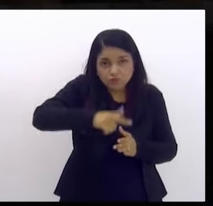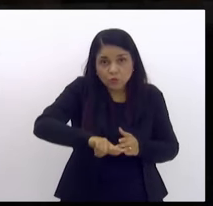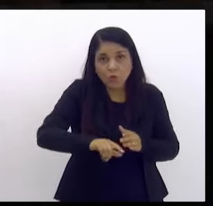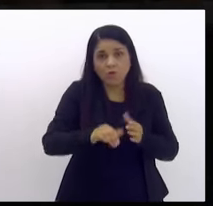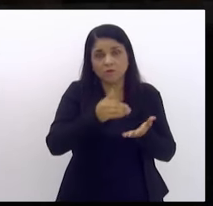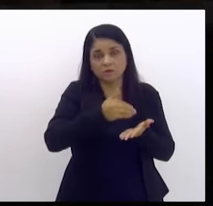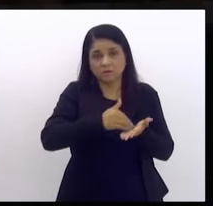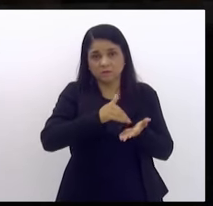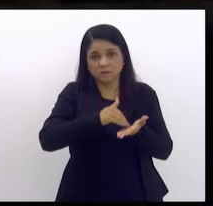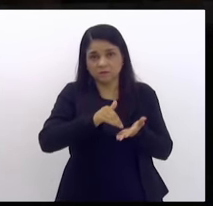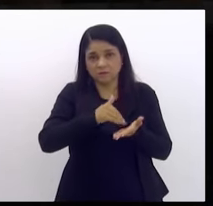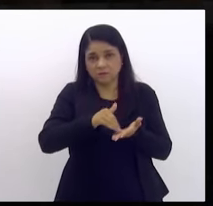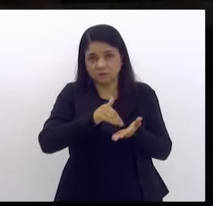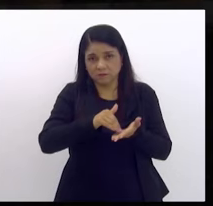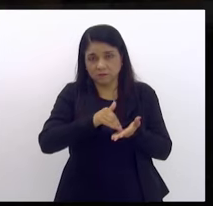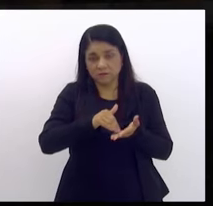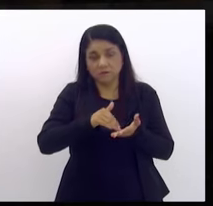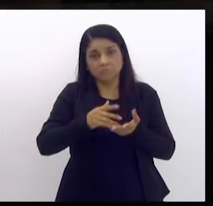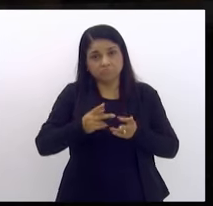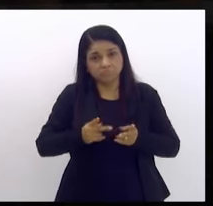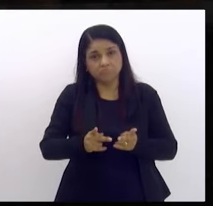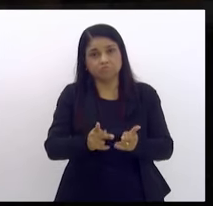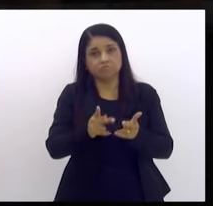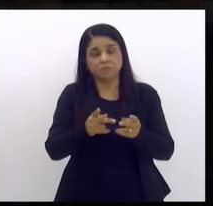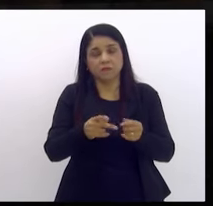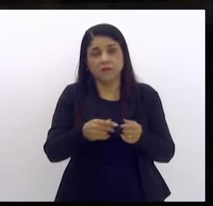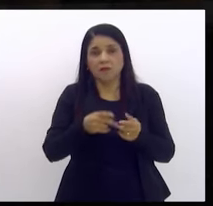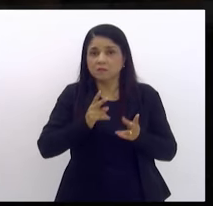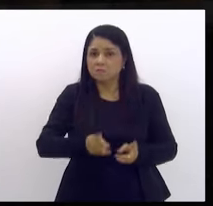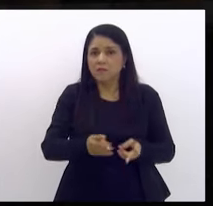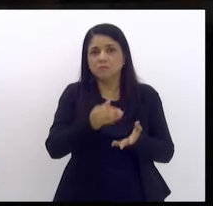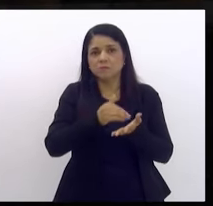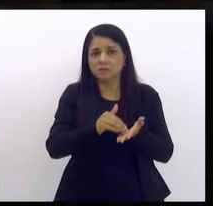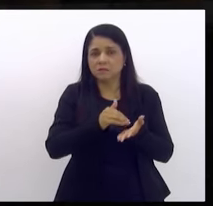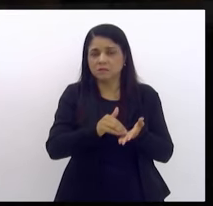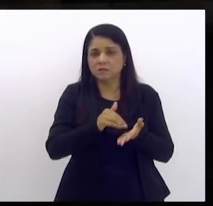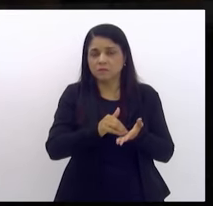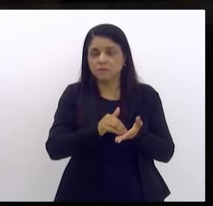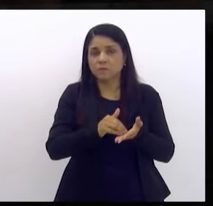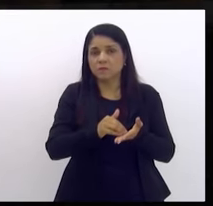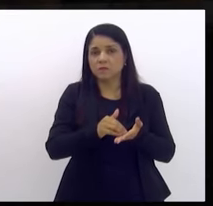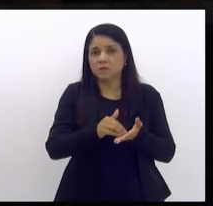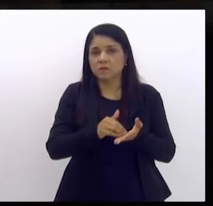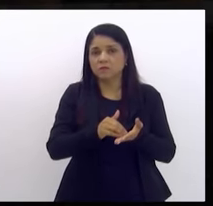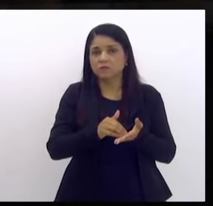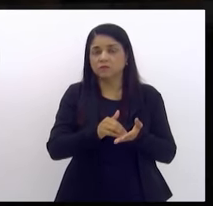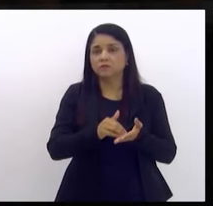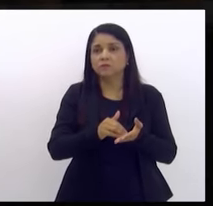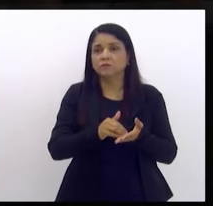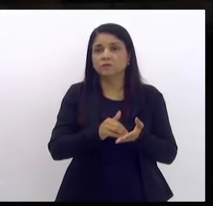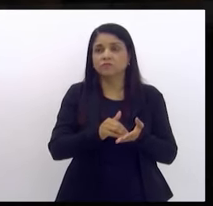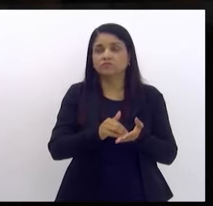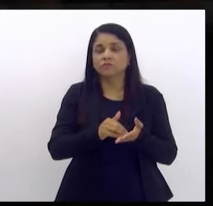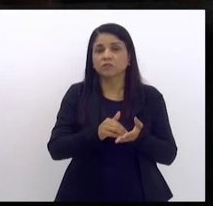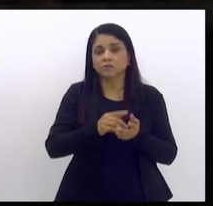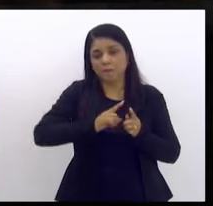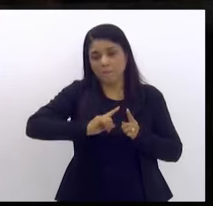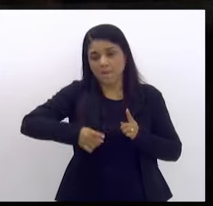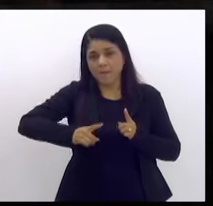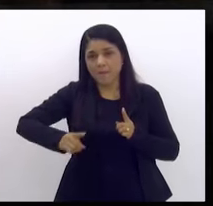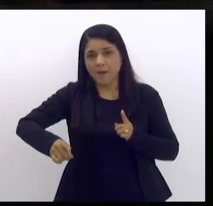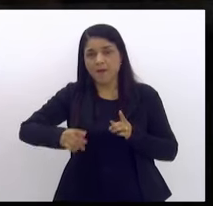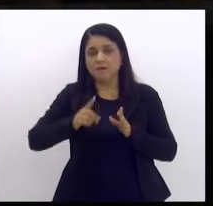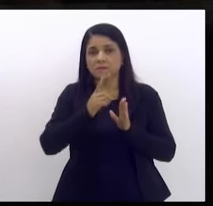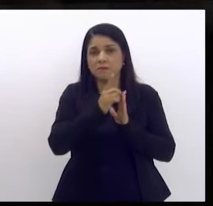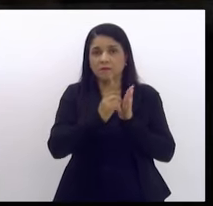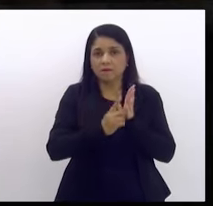dando titularidade permanente às mesmas, deveria vir revogando os decretos.